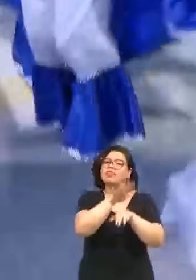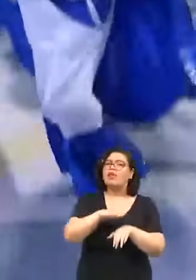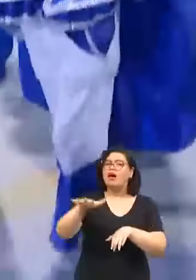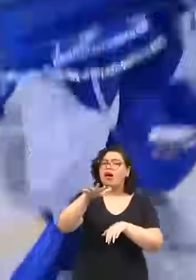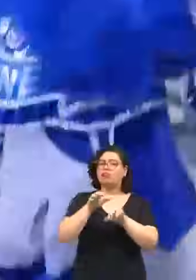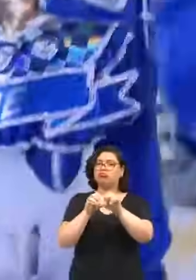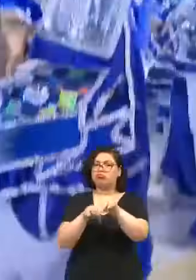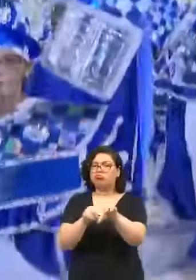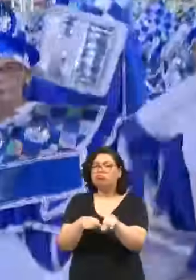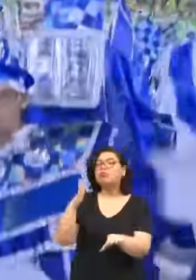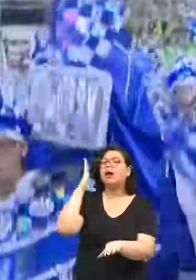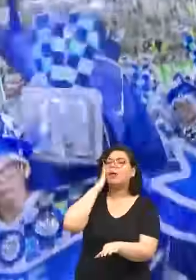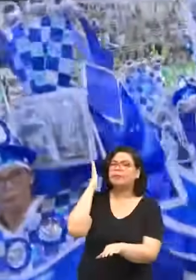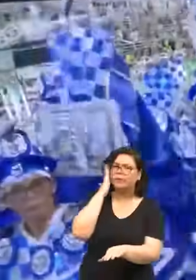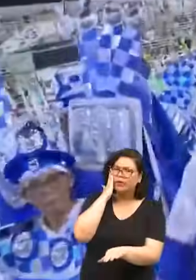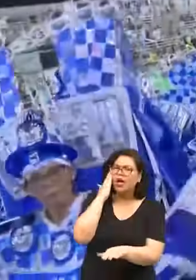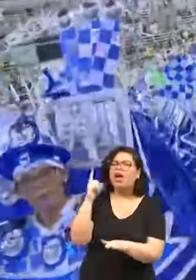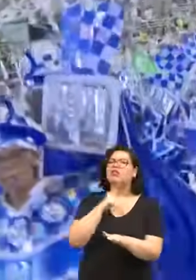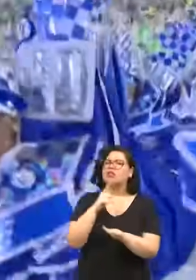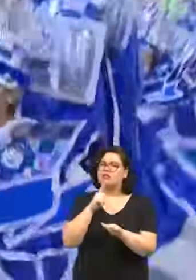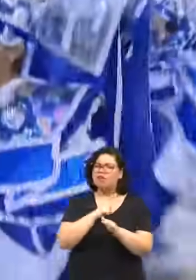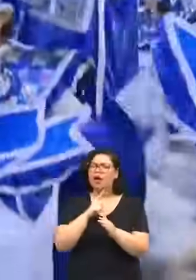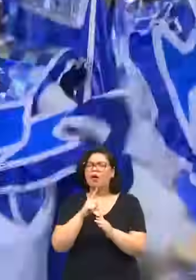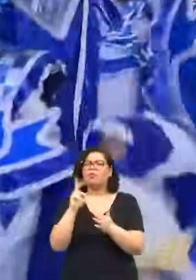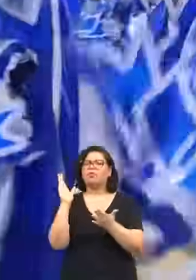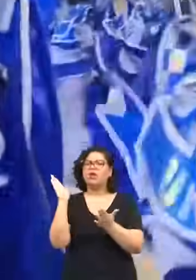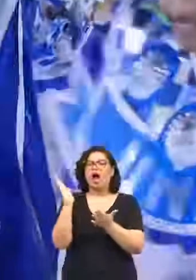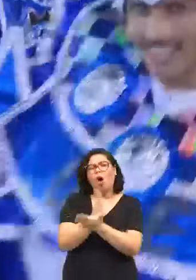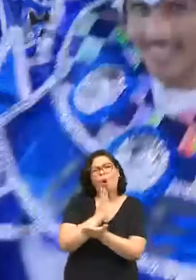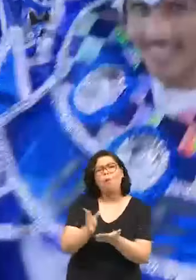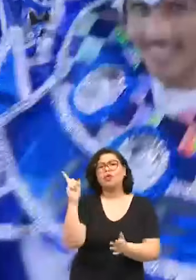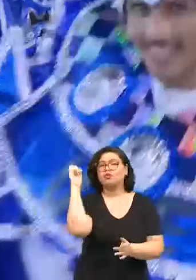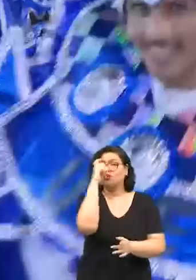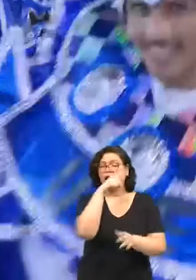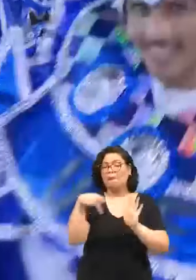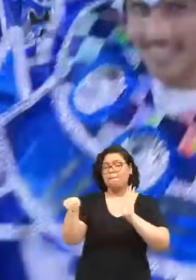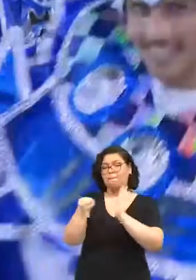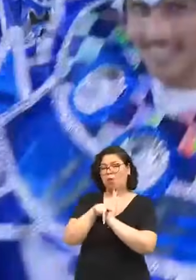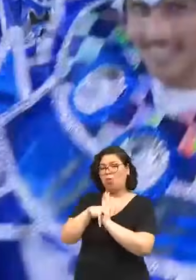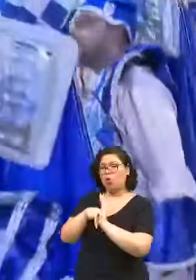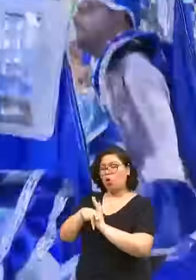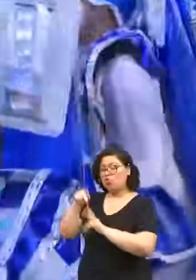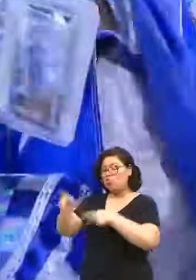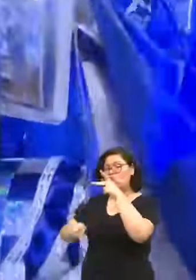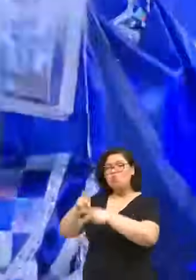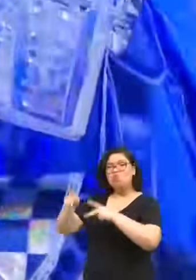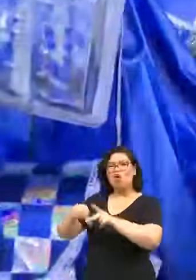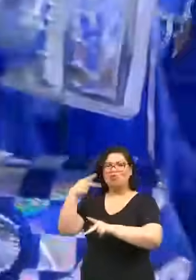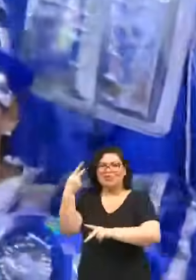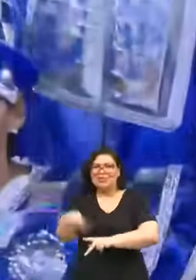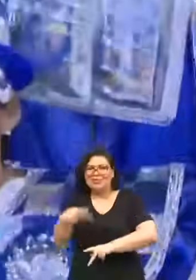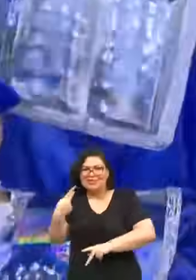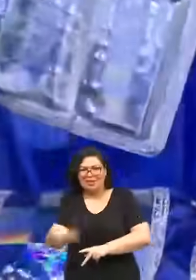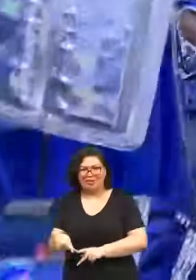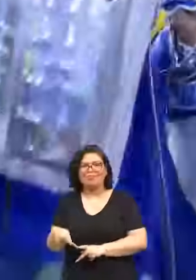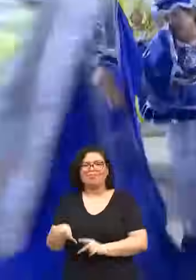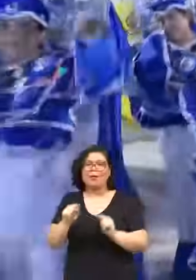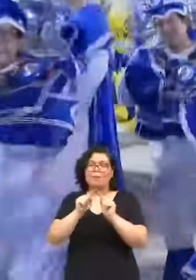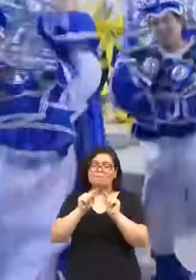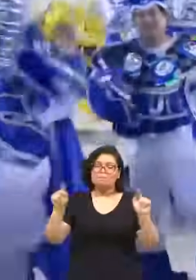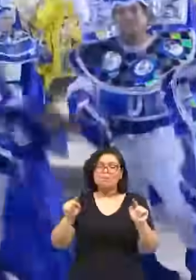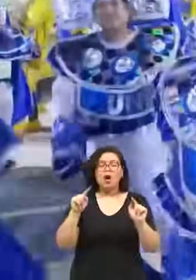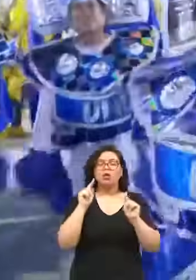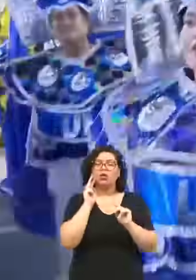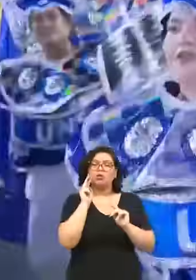né? Mesmo tendo algumas resistências dos povos originários, mas mesmo assim, a gente vê aí a ala